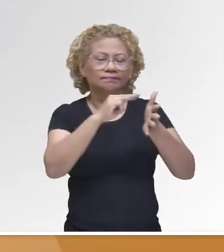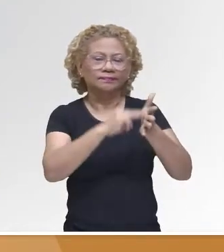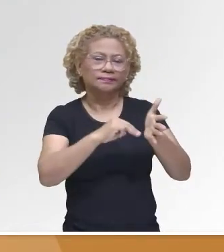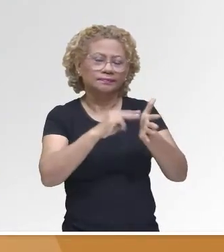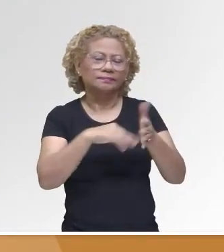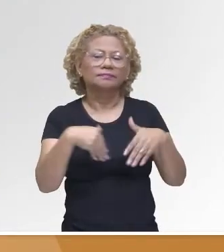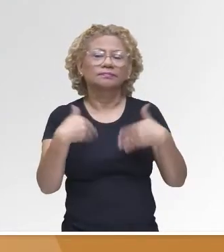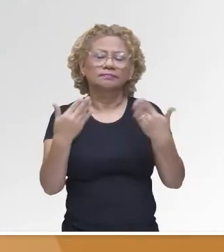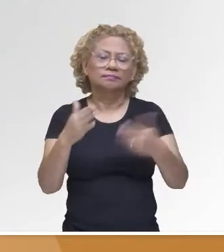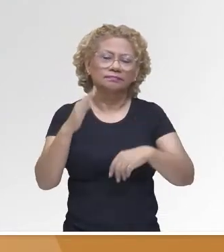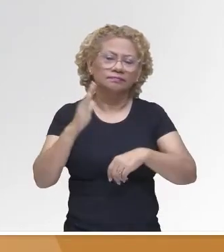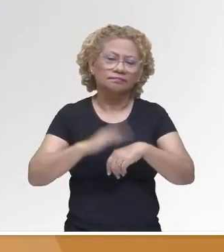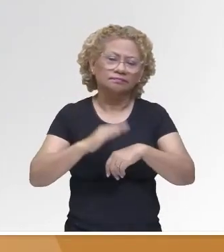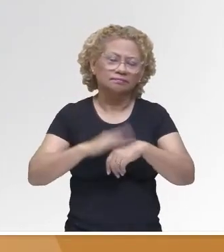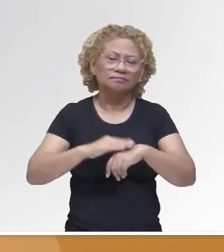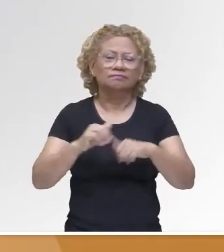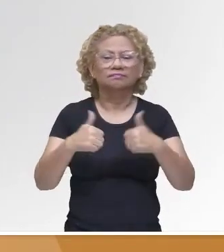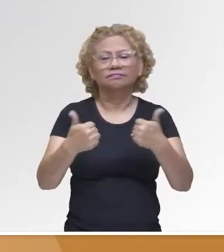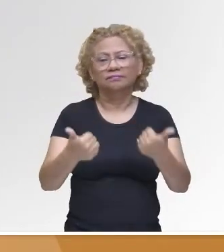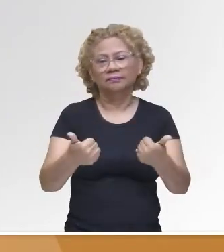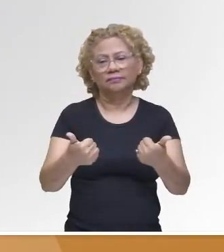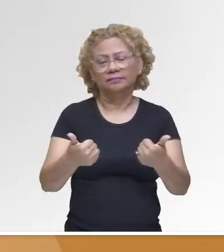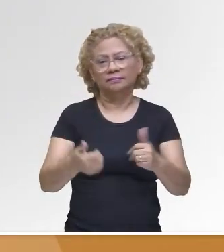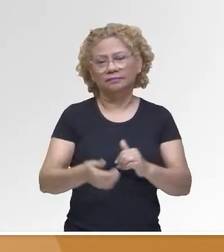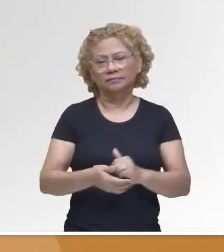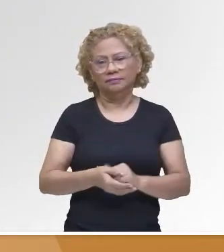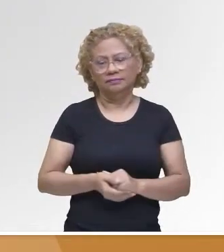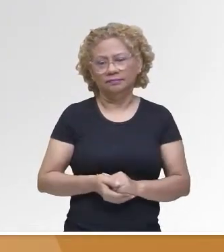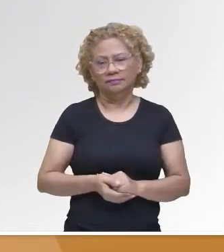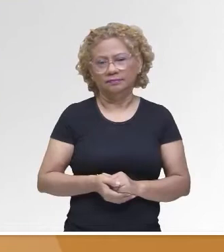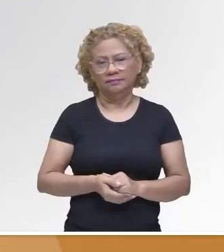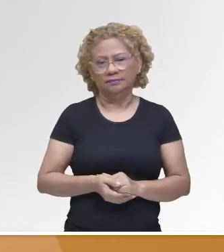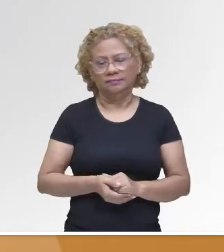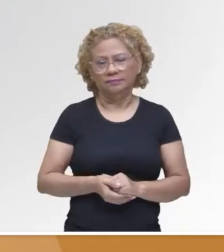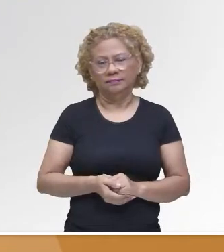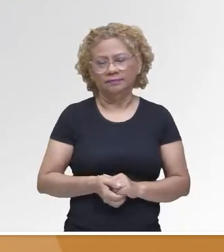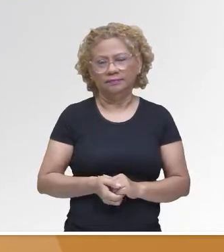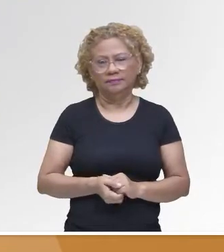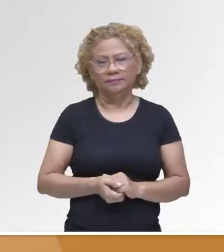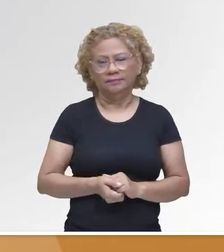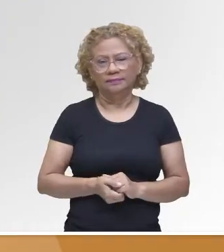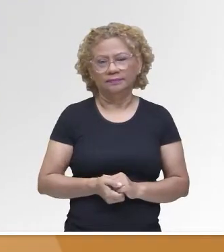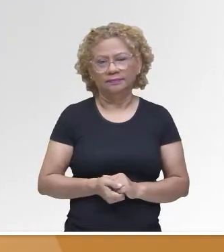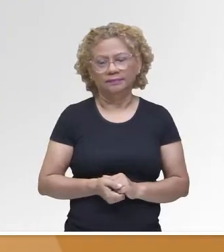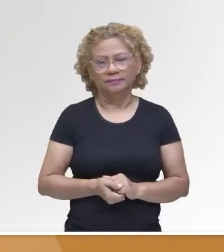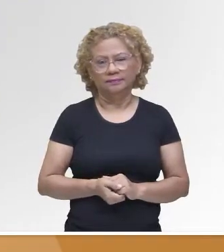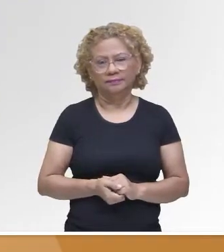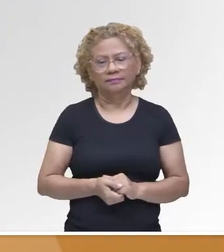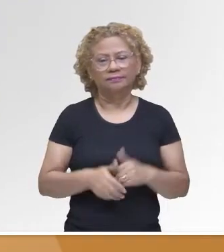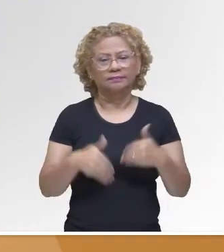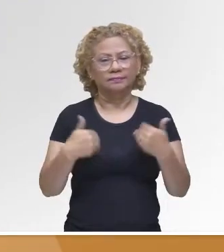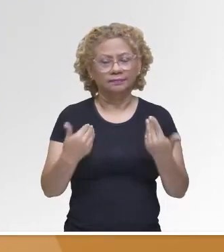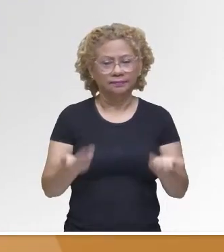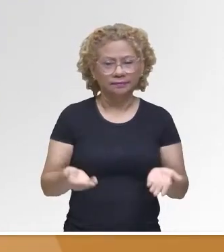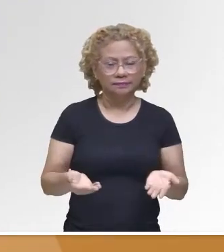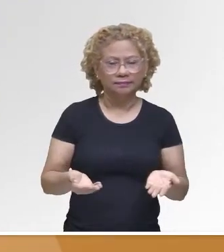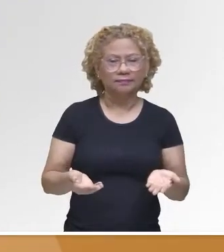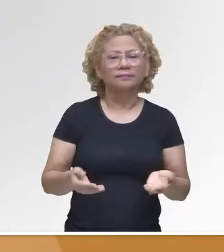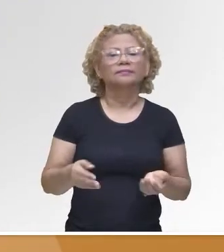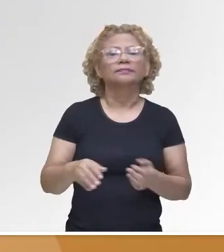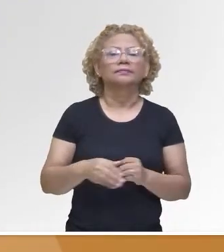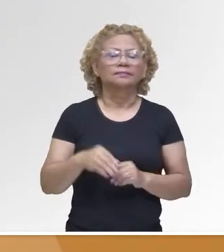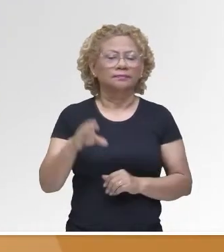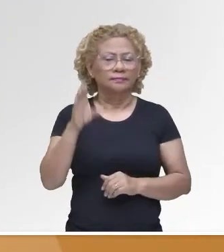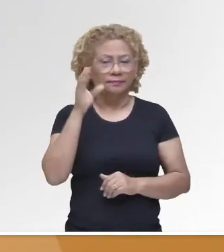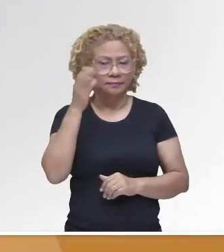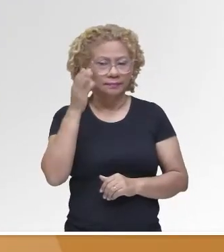esse é o melhor método? Mas é o que tem disponível. Então, a ciência está sempre em busca